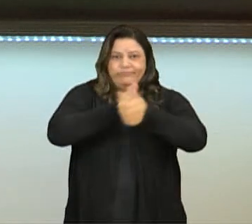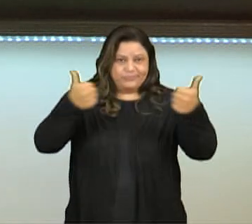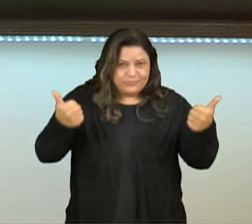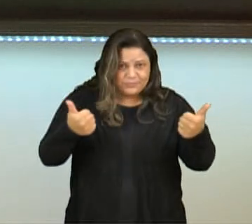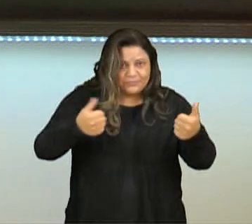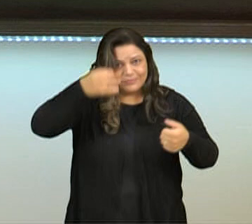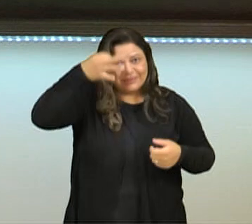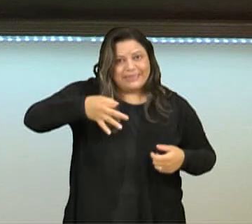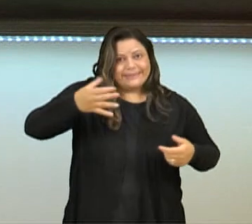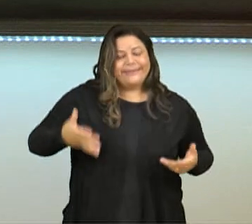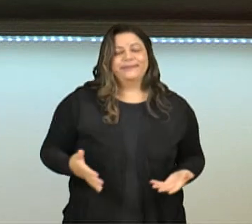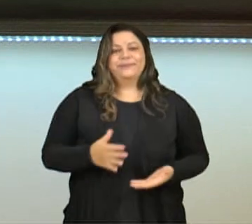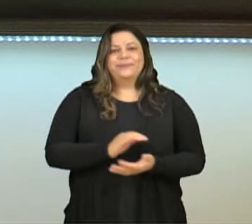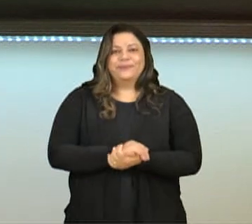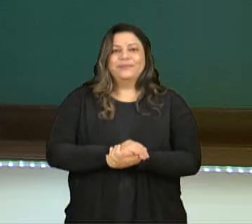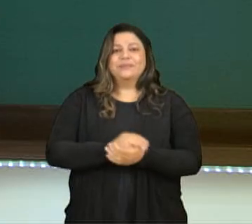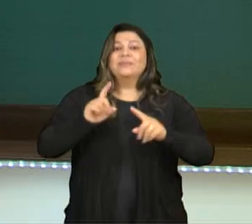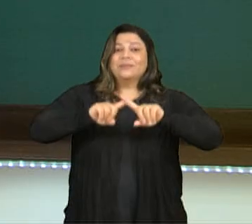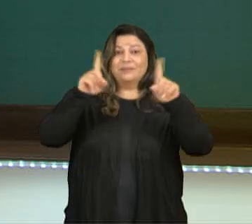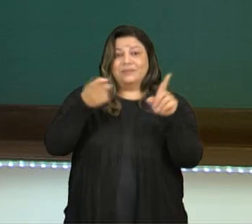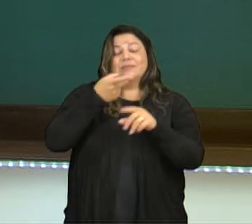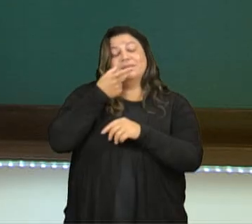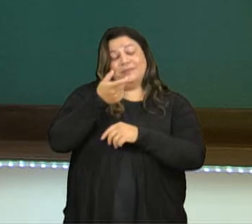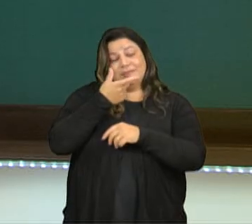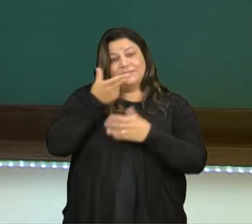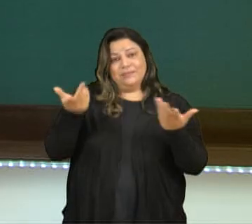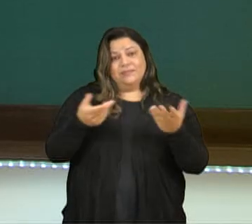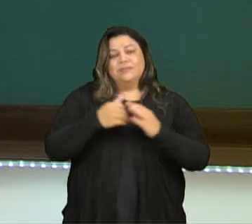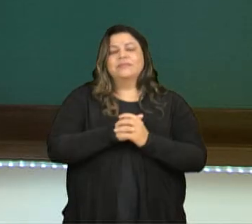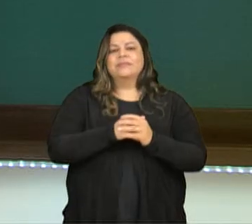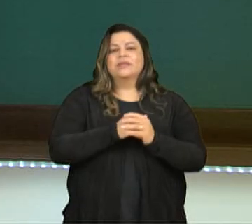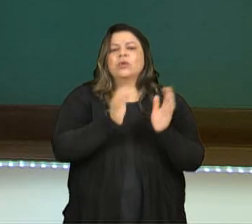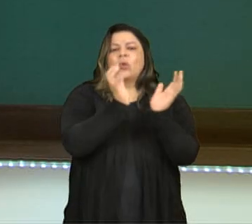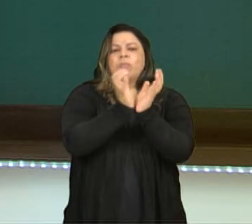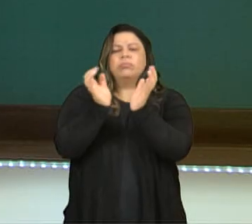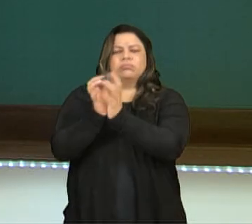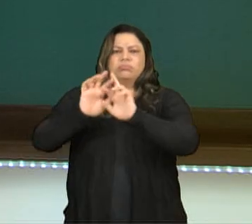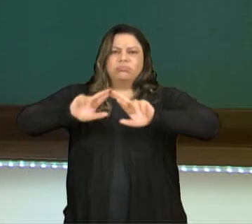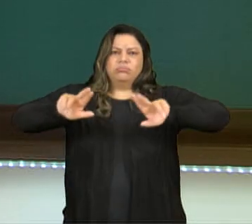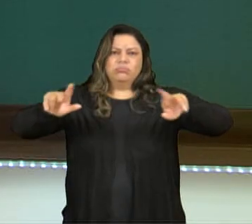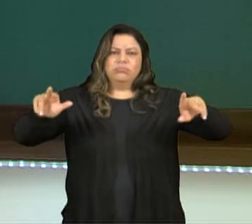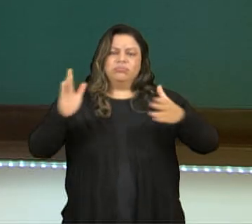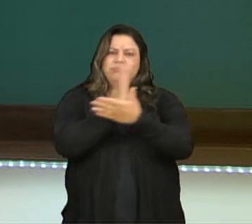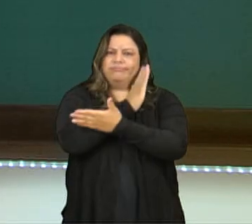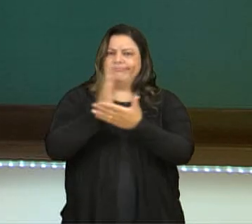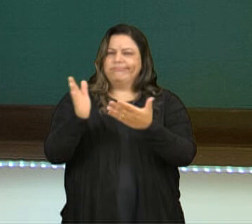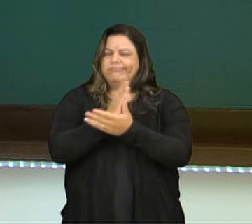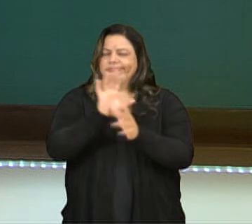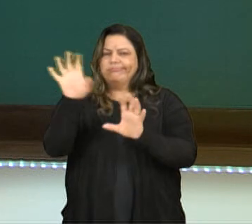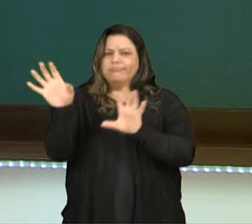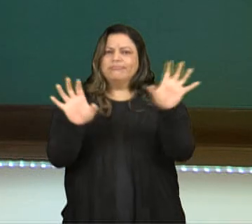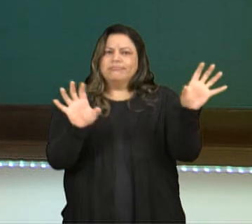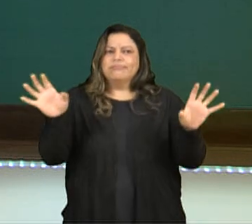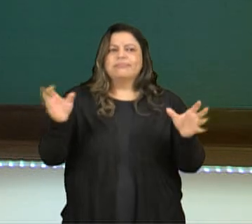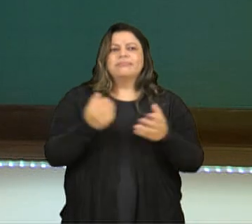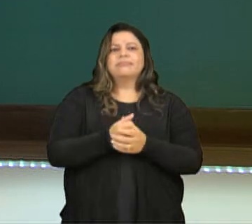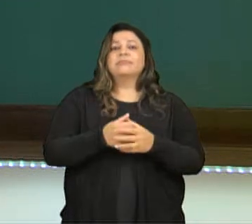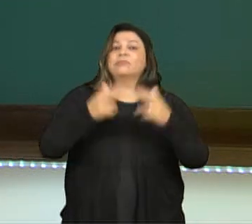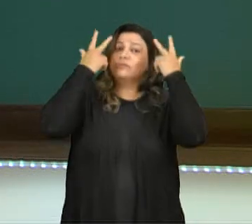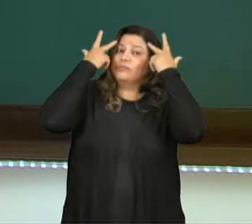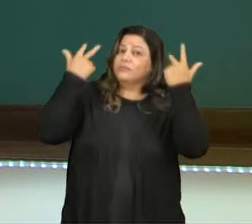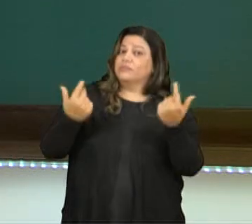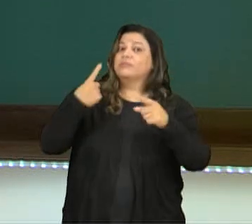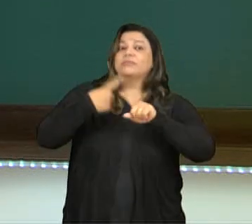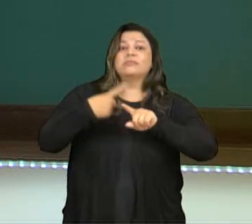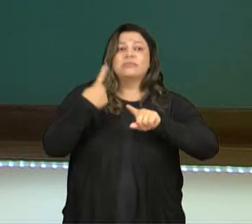está correto, certo? Então, quando eu digo como podem ser classificados os recursos naturais e por que, a resposta que nós temos ali